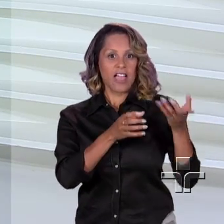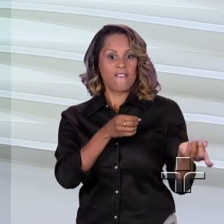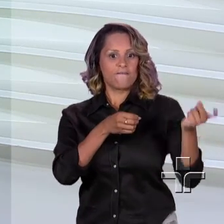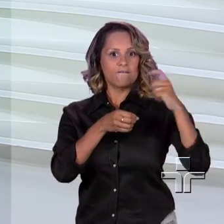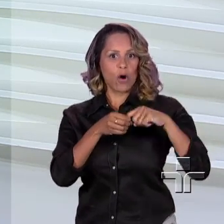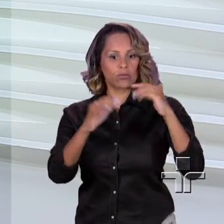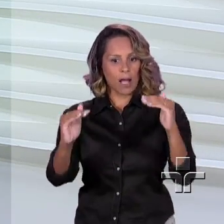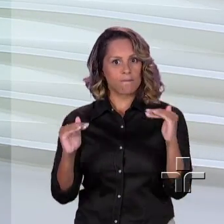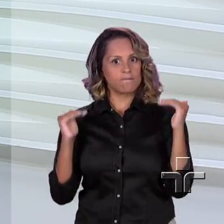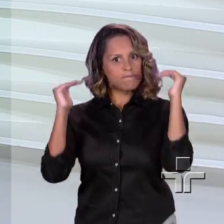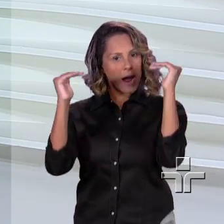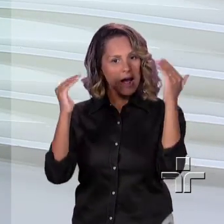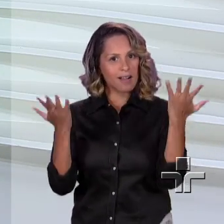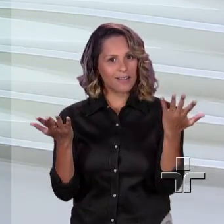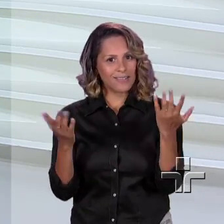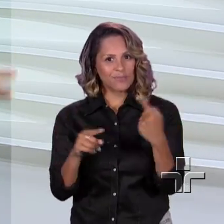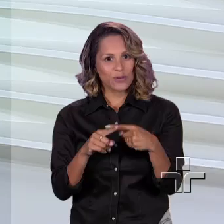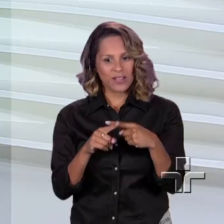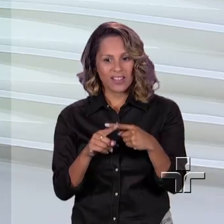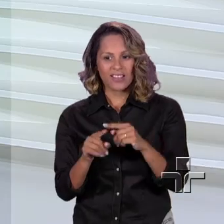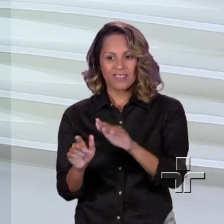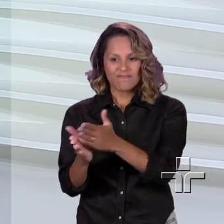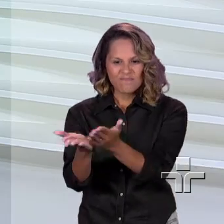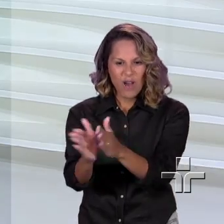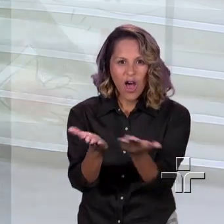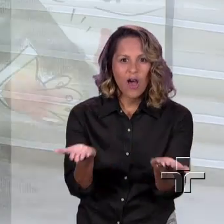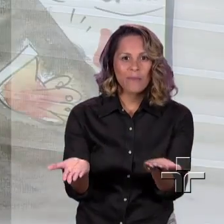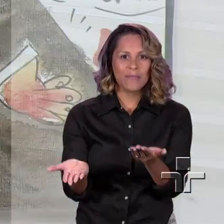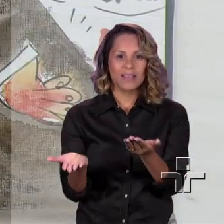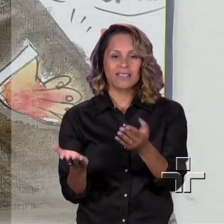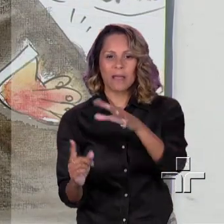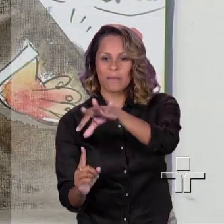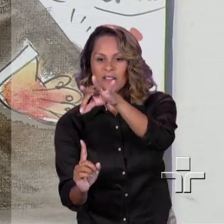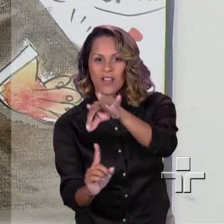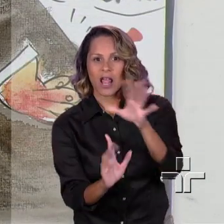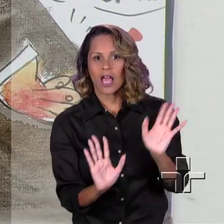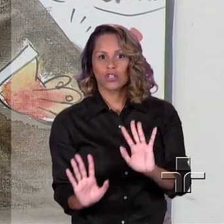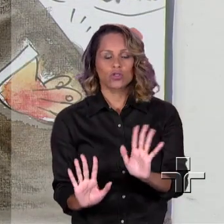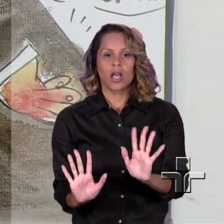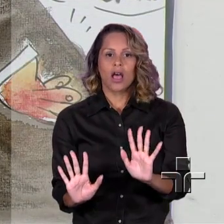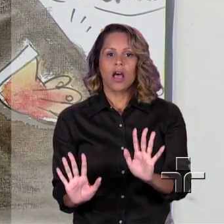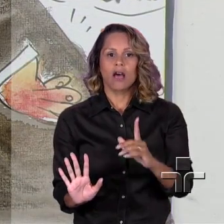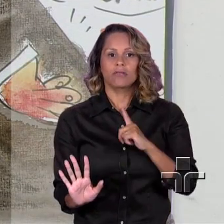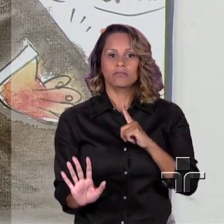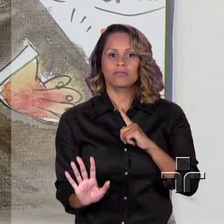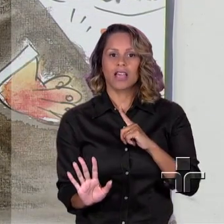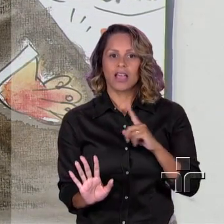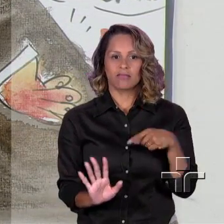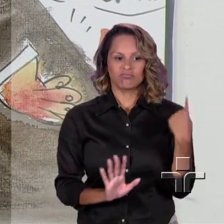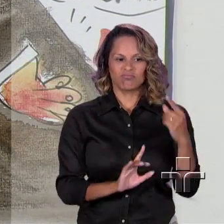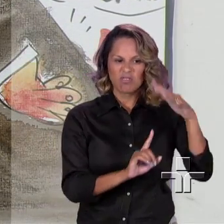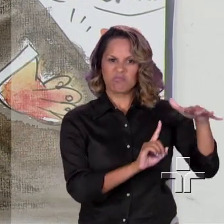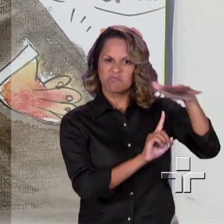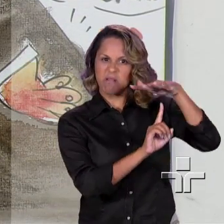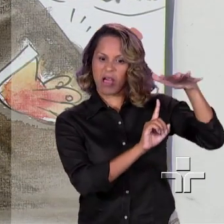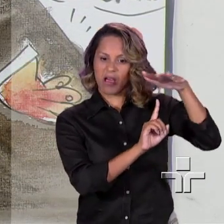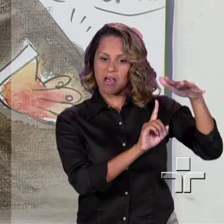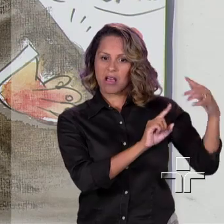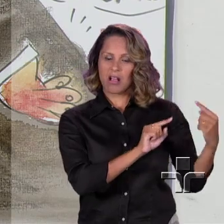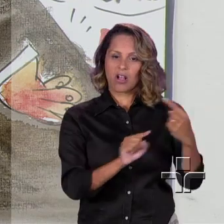têm muitos privilégios a custo de outras pessoas que têm que viver na miséria, na pobreza, ou na